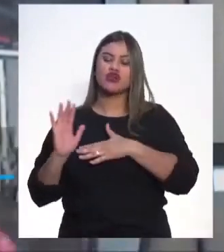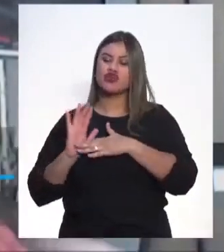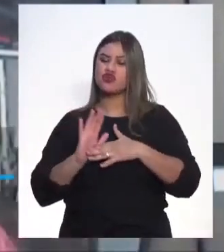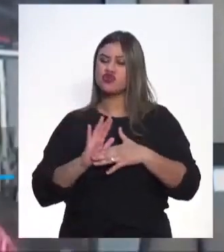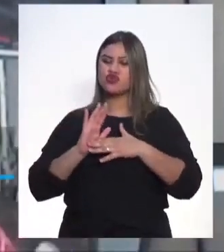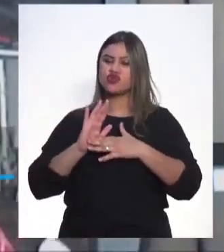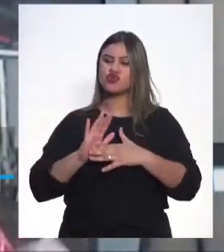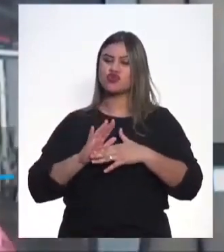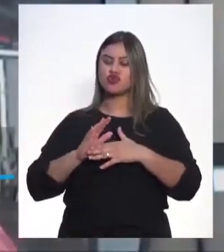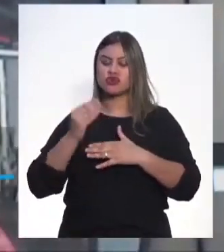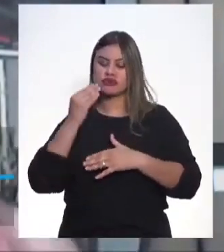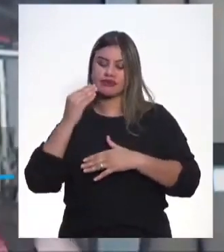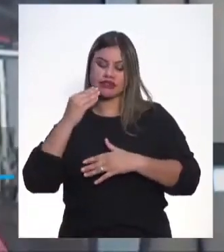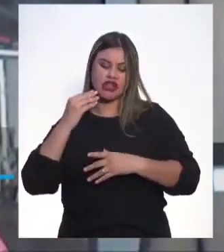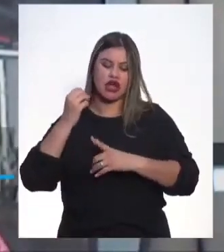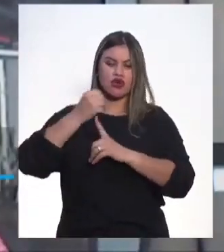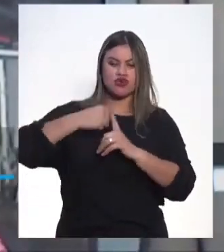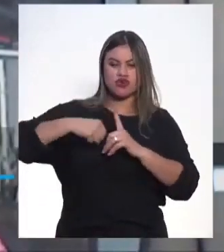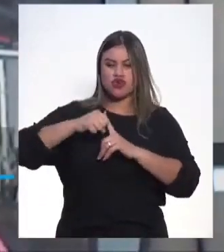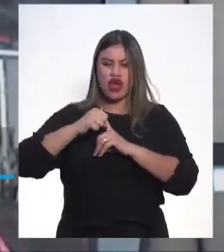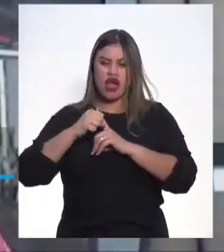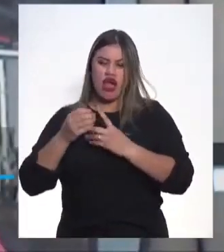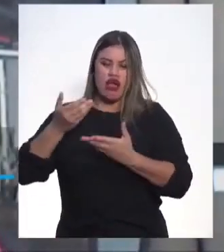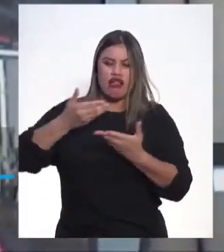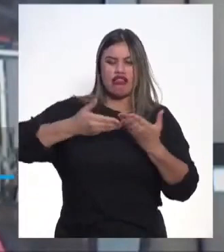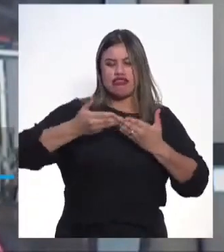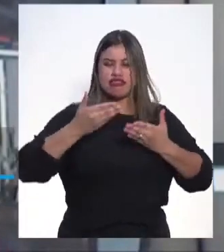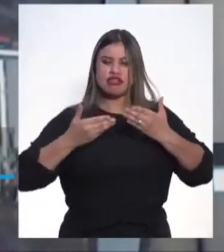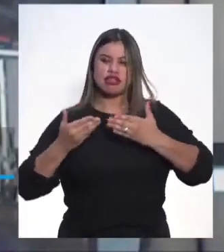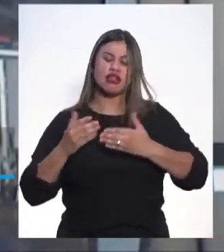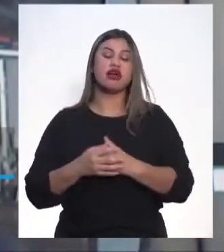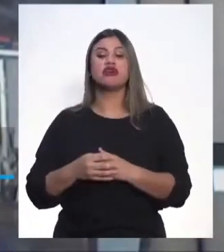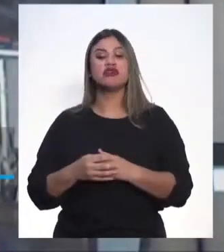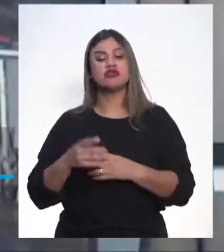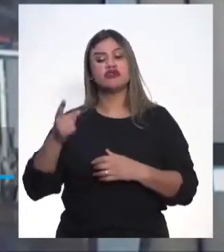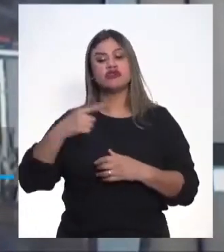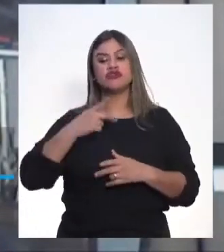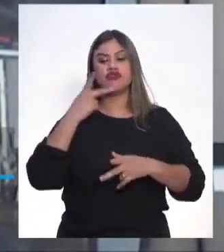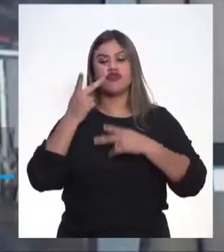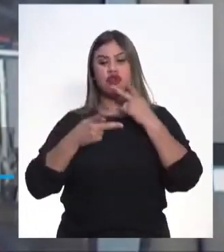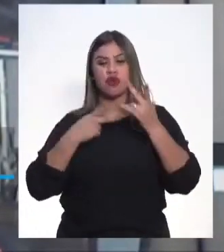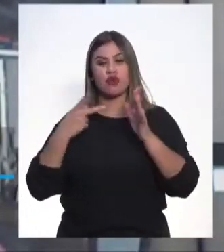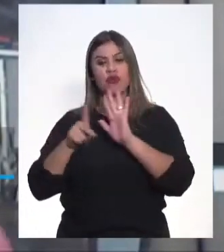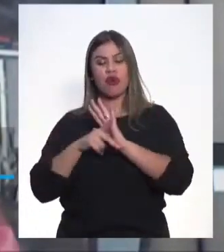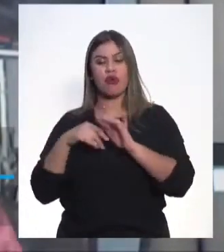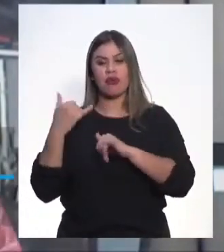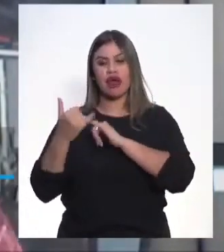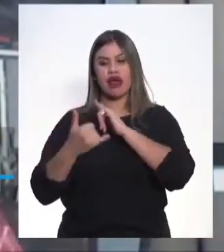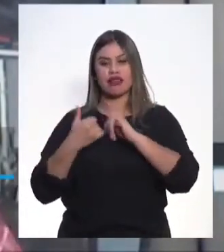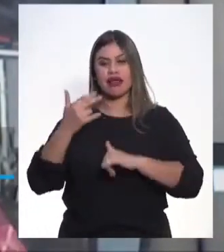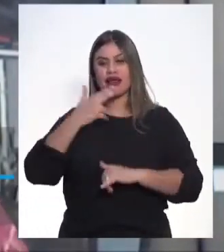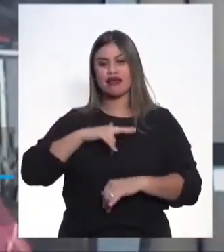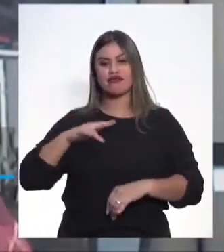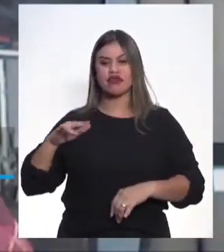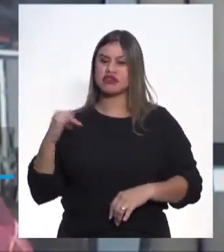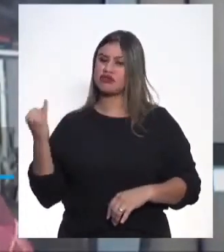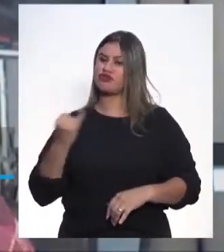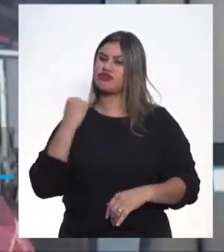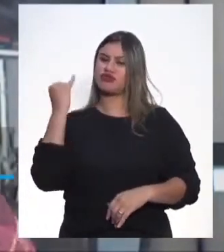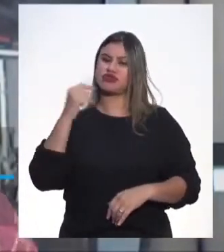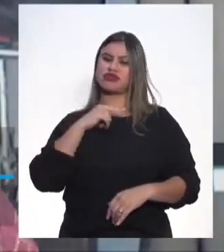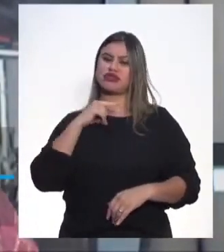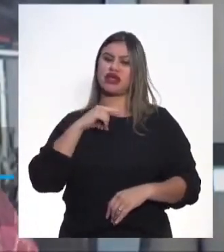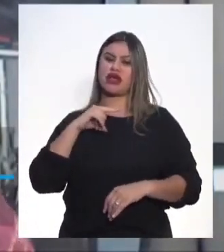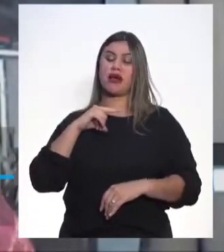a desbravar a sociedade, as relações. Nós falamos o quanto que as brincadeiras na infância, elas são fundamentais.